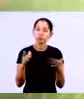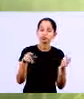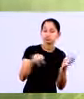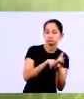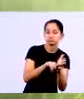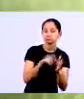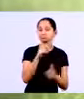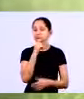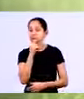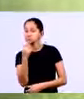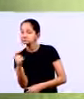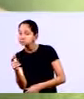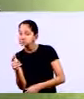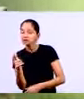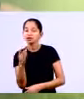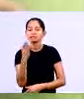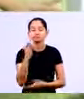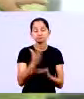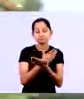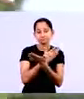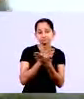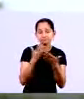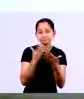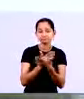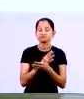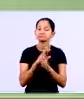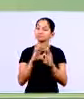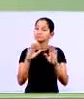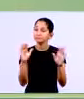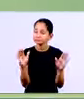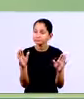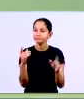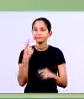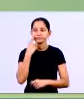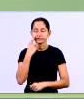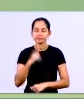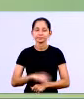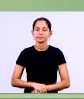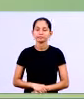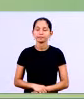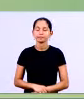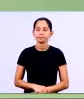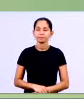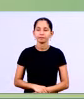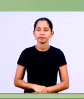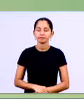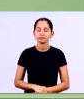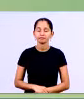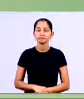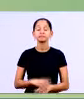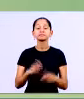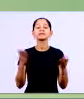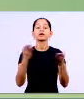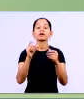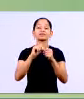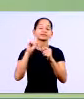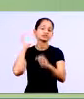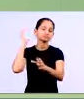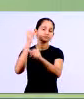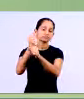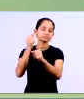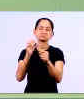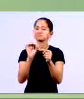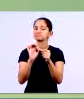hífen, outros dicionários não colocam com hífen. Professora Tayane, vamos resumir?